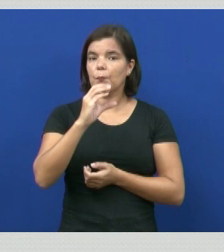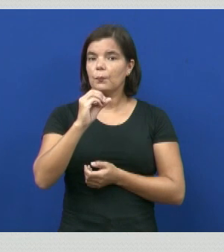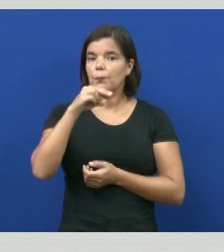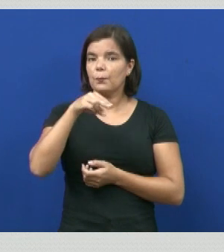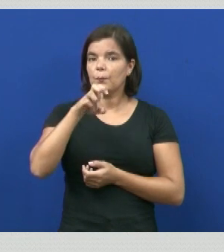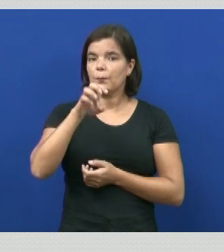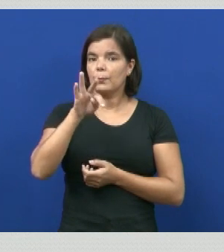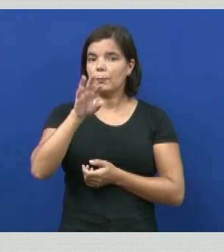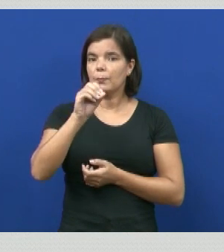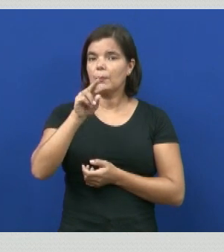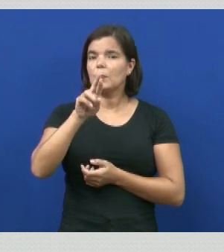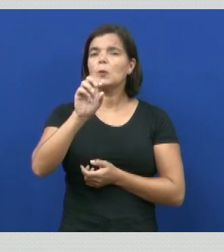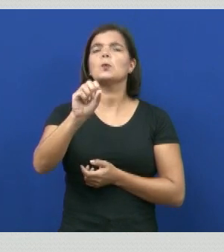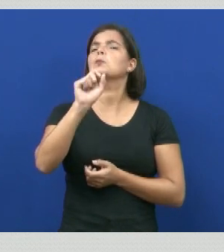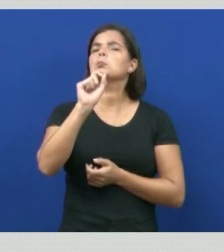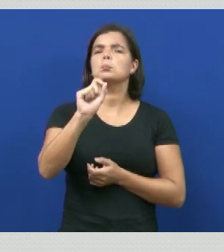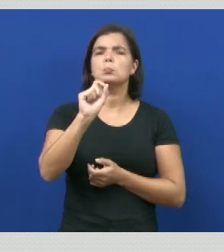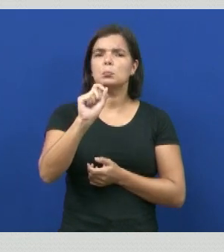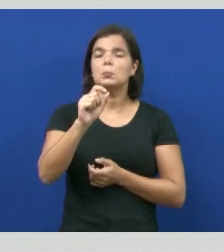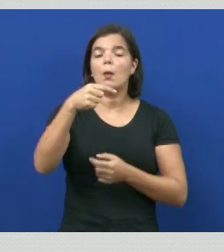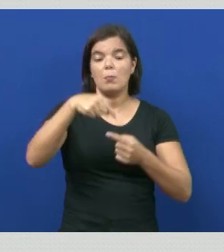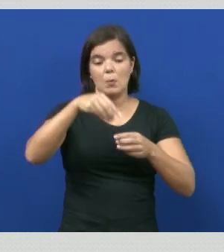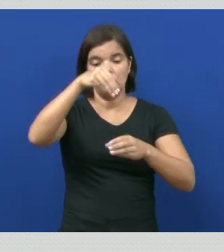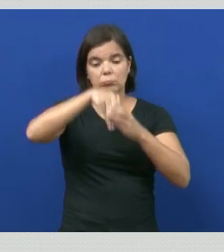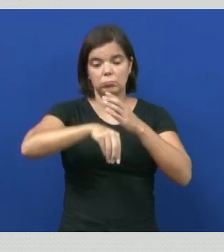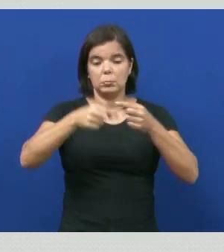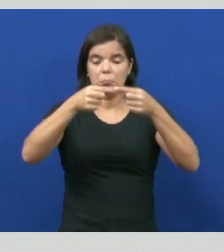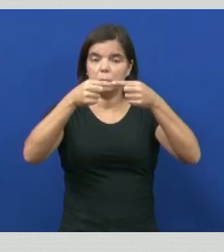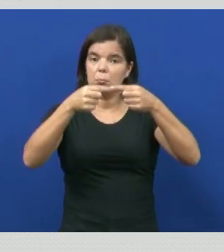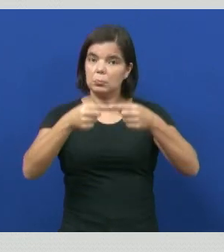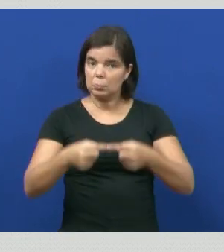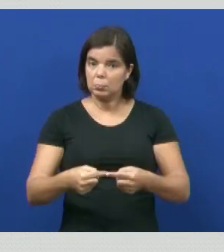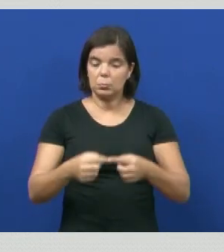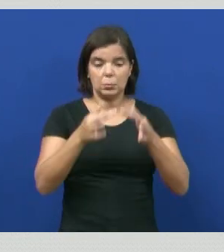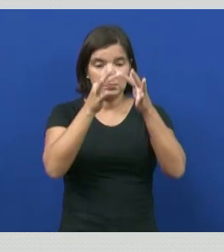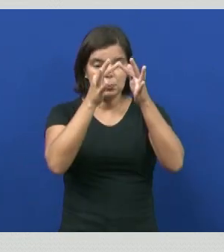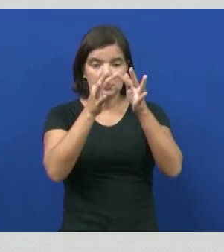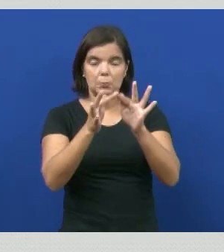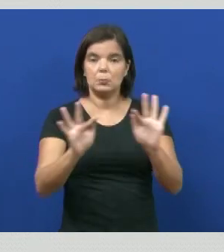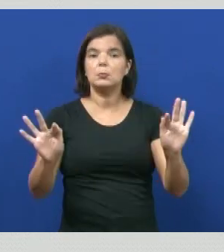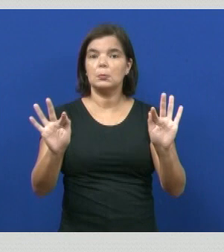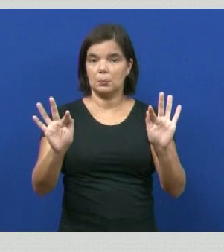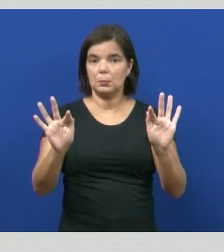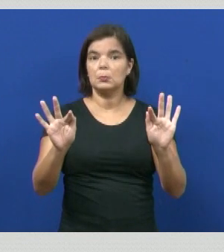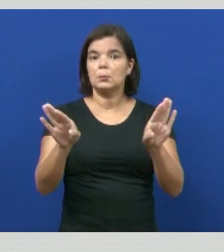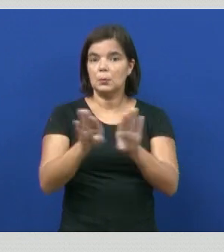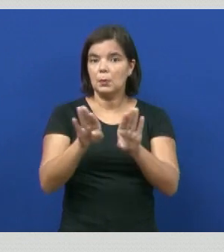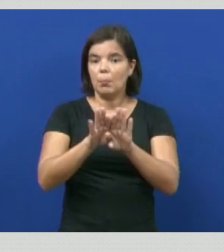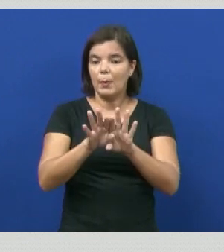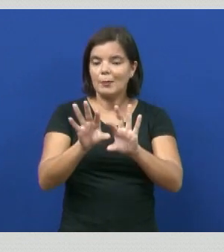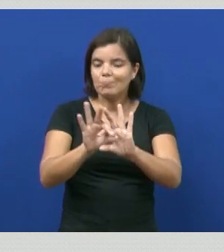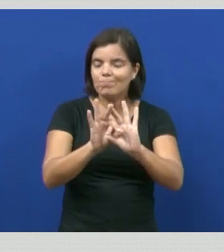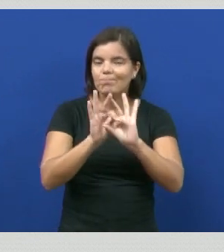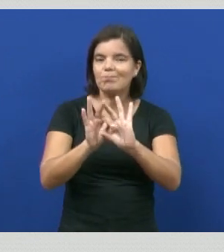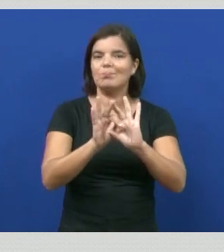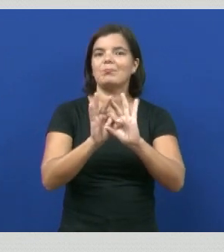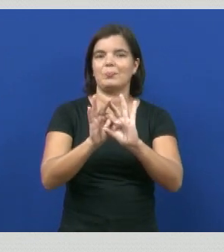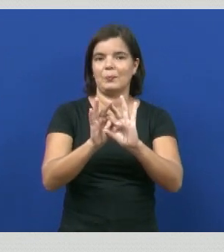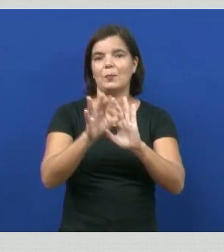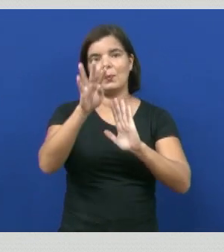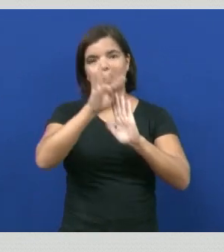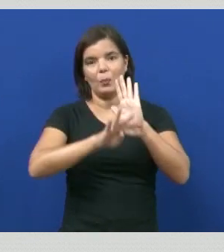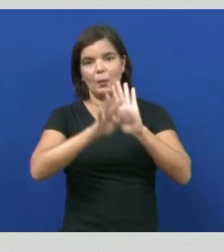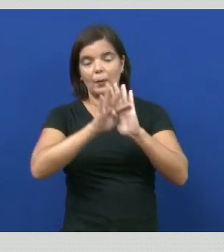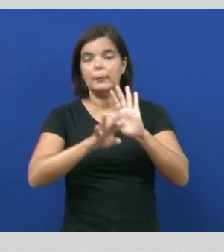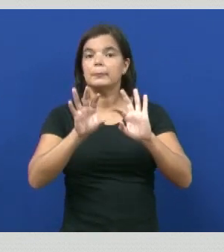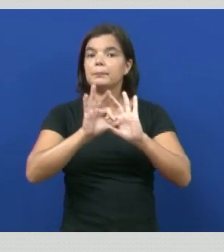Conectores. O que são conectores? São elementos coesivos que fazem a coesão entre as frases e instituem as relações de dependência e conexão entre os